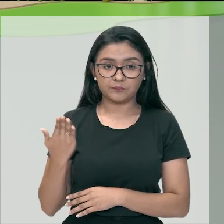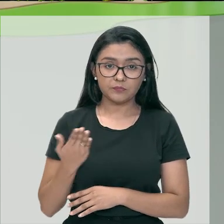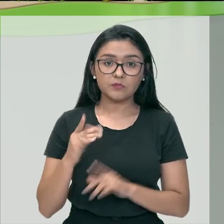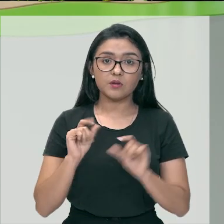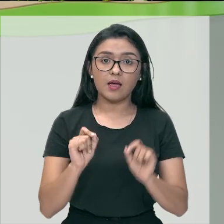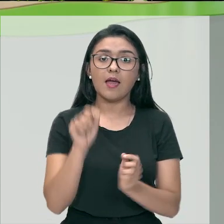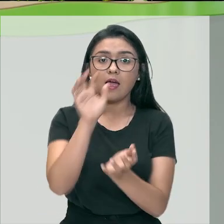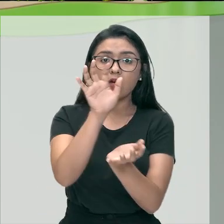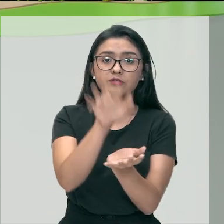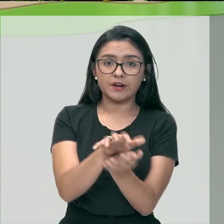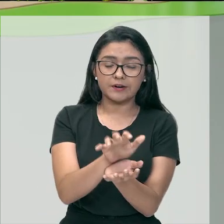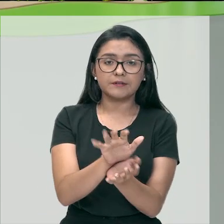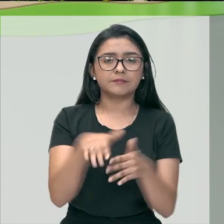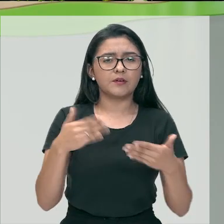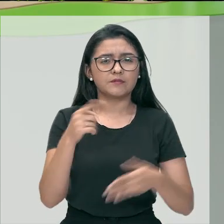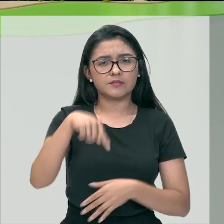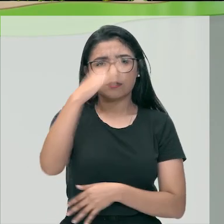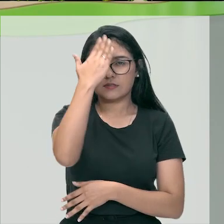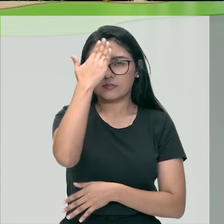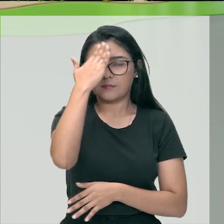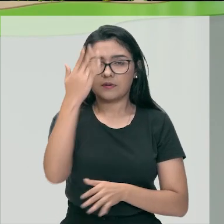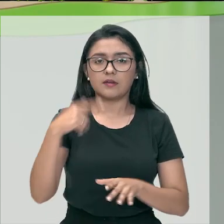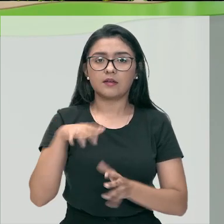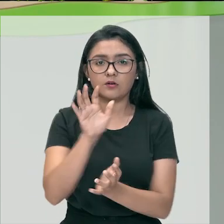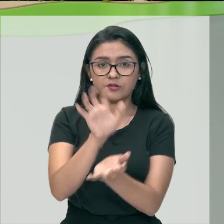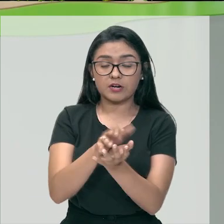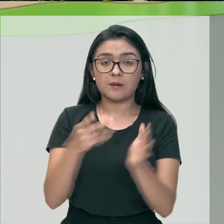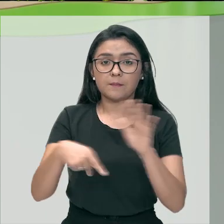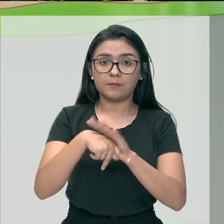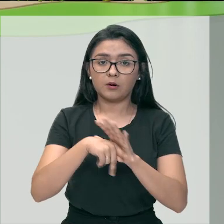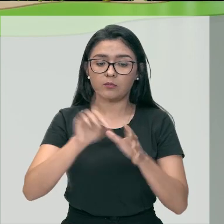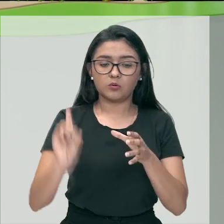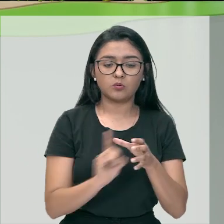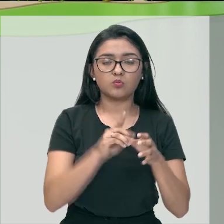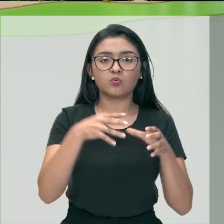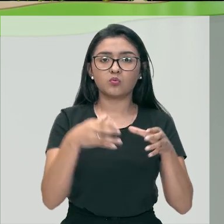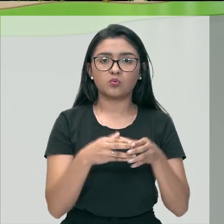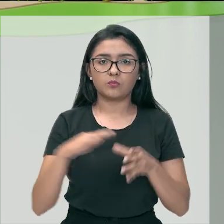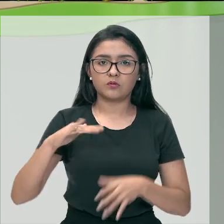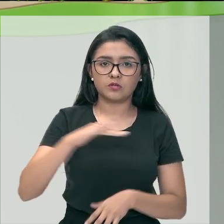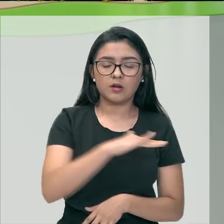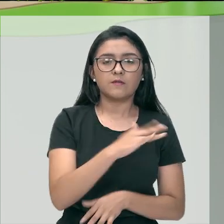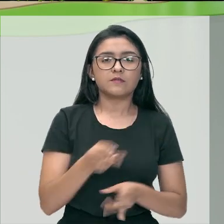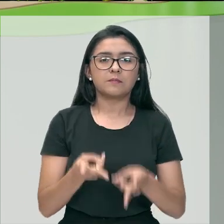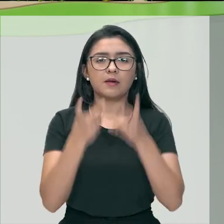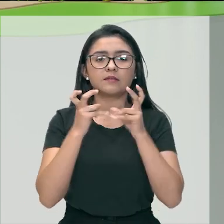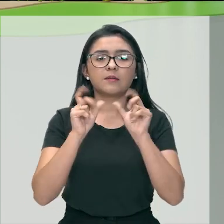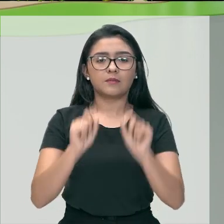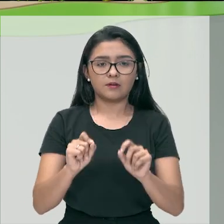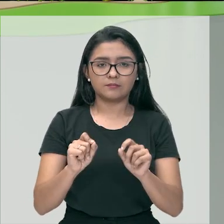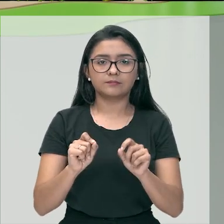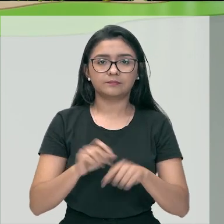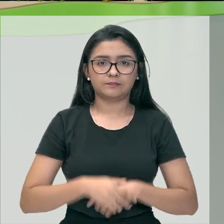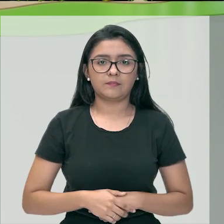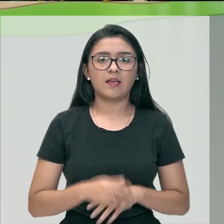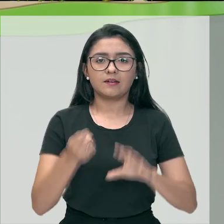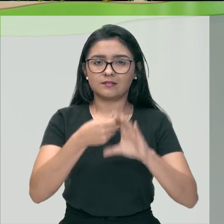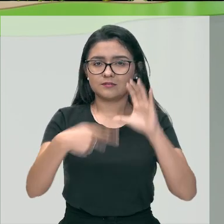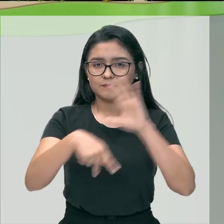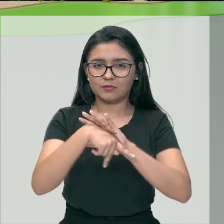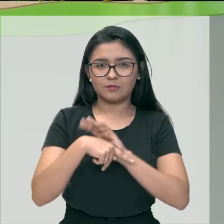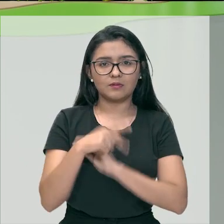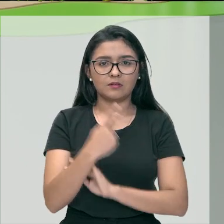jacaré, né? Como nós sabemos, os jacarés eles fazem parte aí, ó, do grupo dos répteis e a gente pode observar um pouco mais ali das